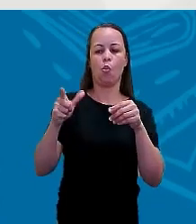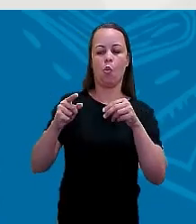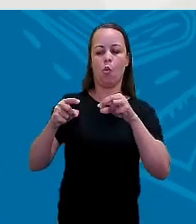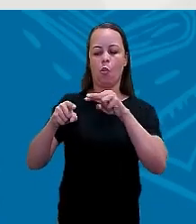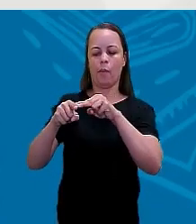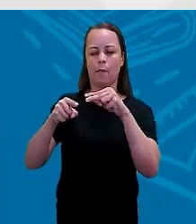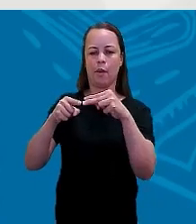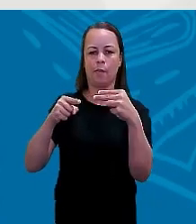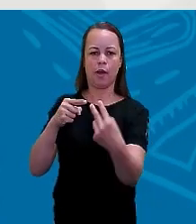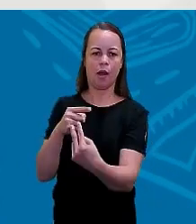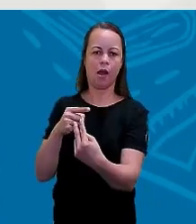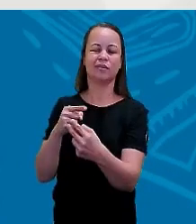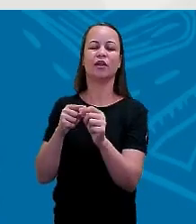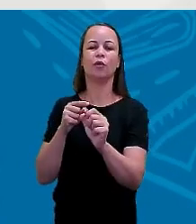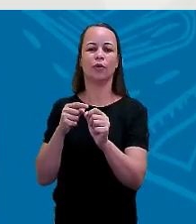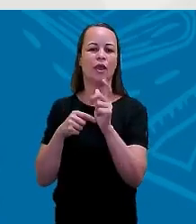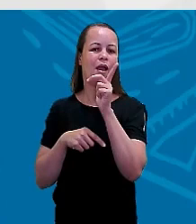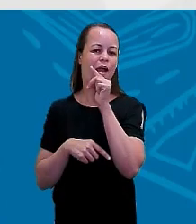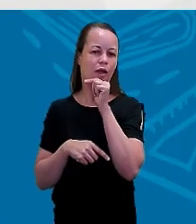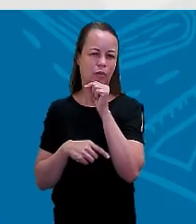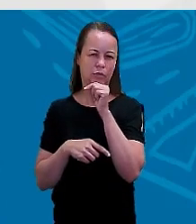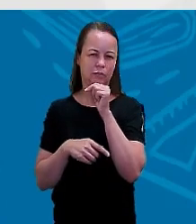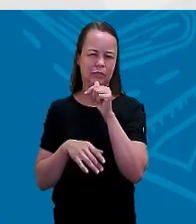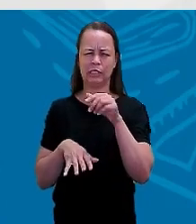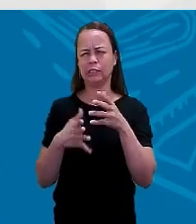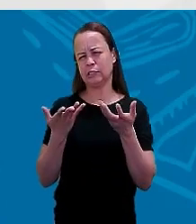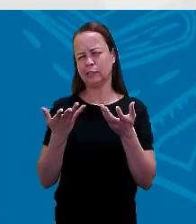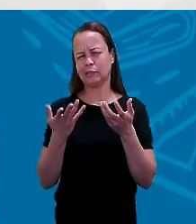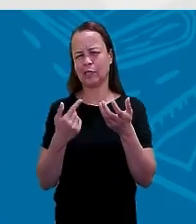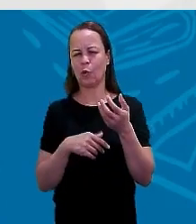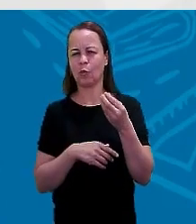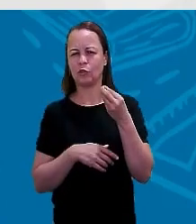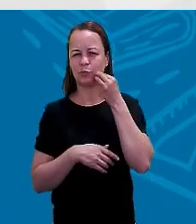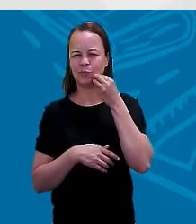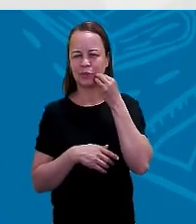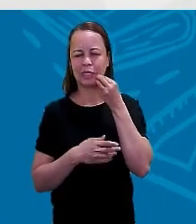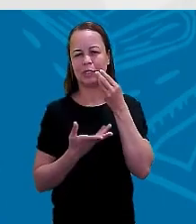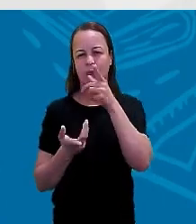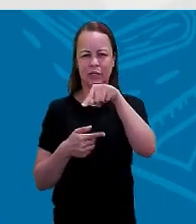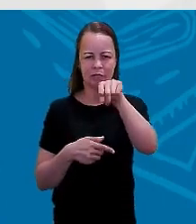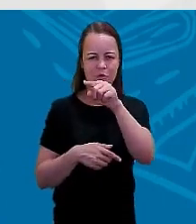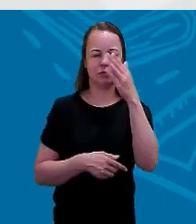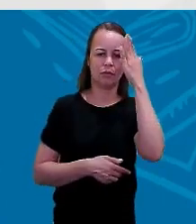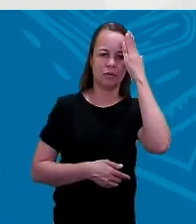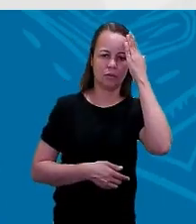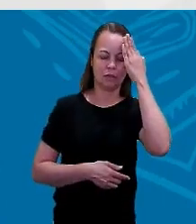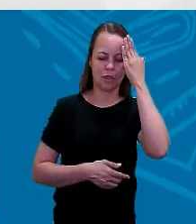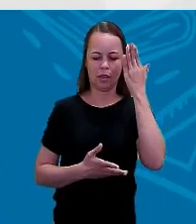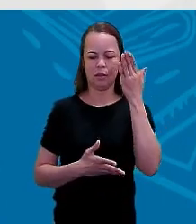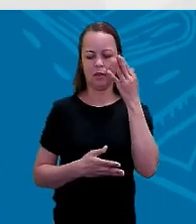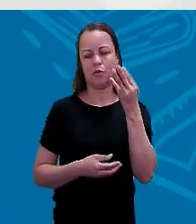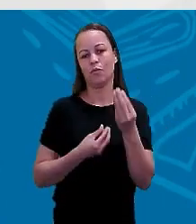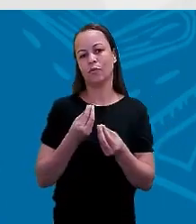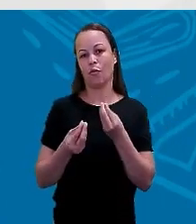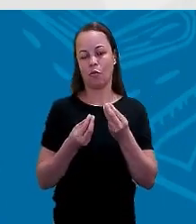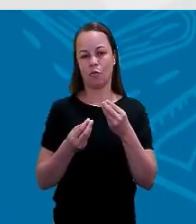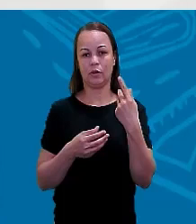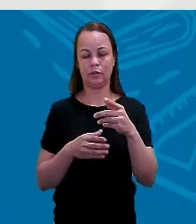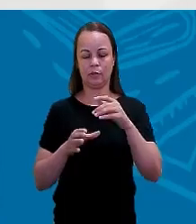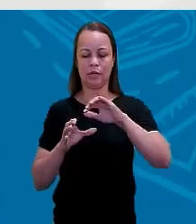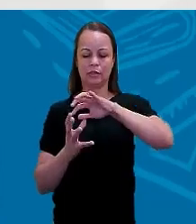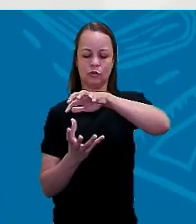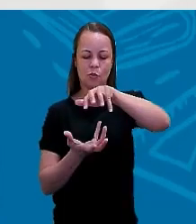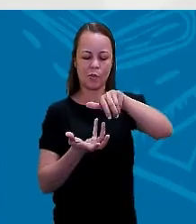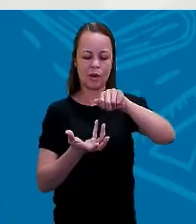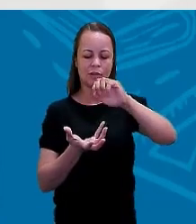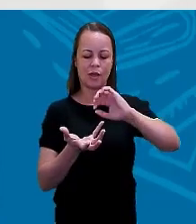seriam compostos por água. Essa daí foi uma analogia que eu fiz só para vocês entenderem que a maior parte do nosso planeta,